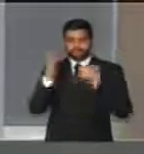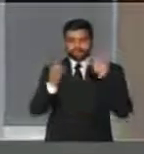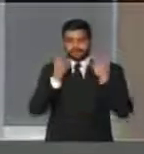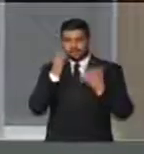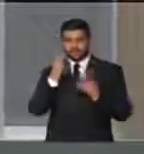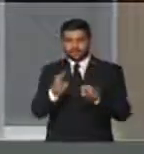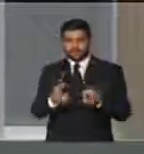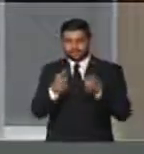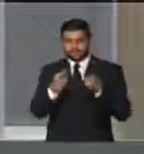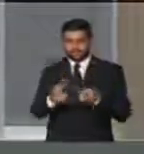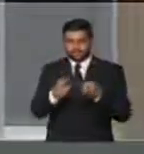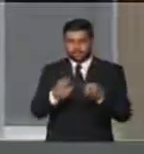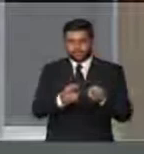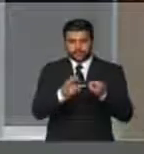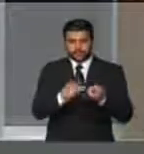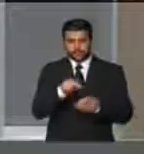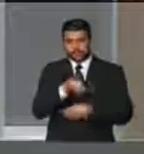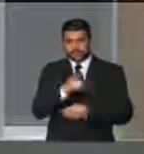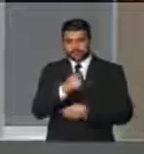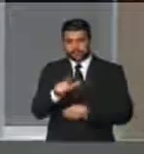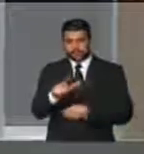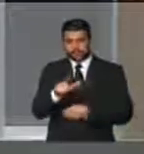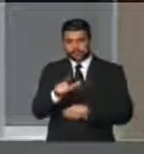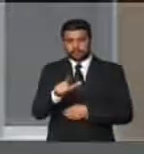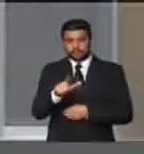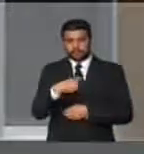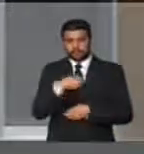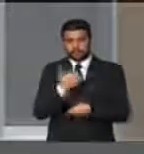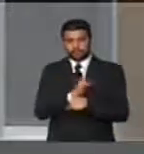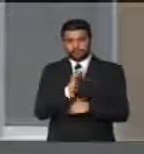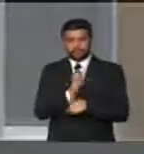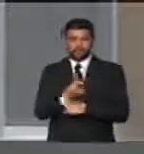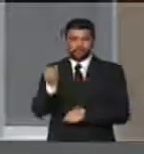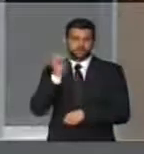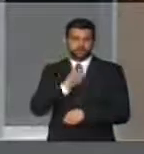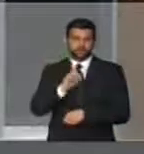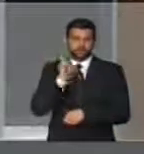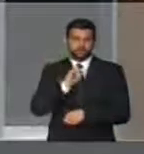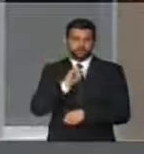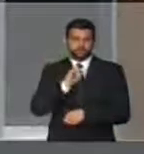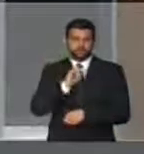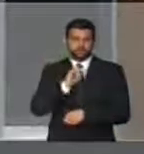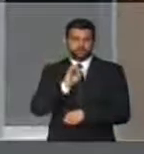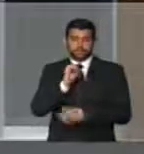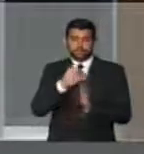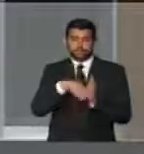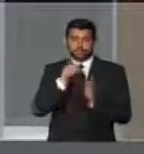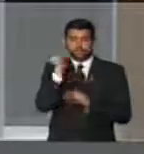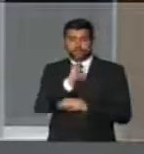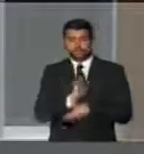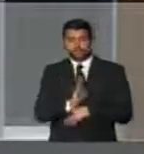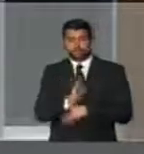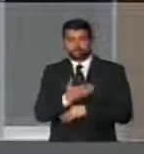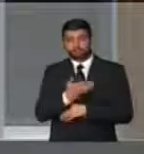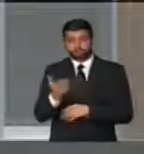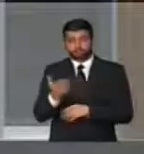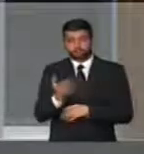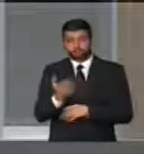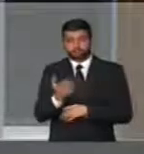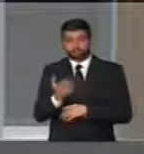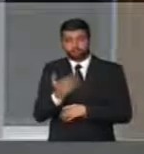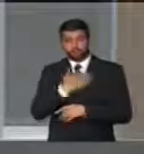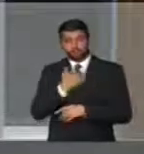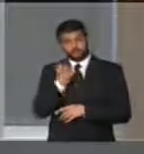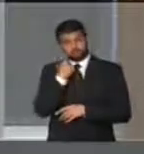a exploração mineral no estado de Minas Gerais e no Brasil.